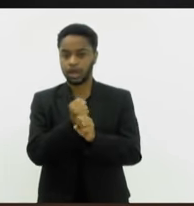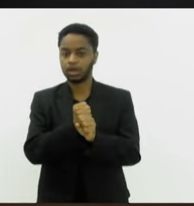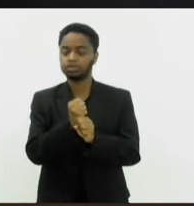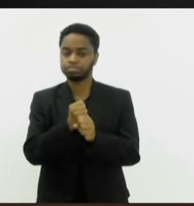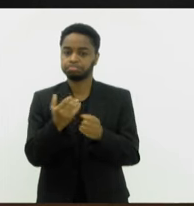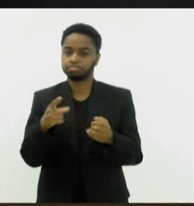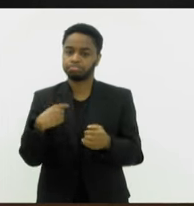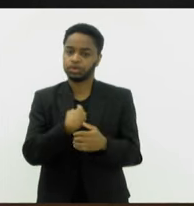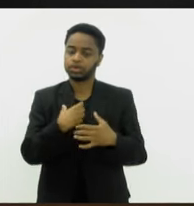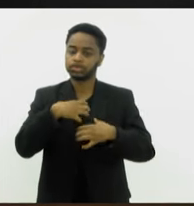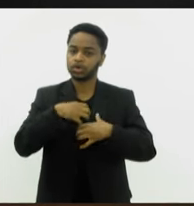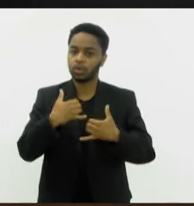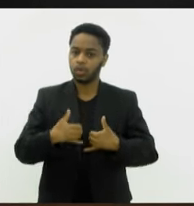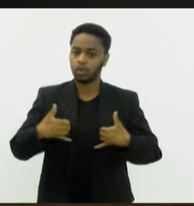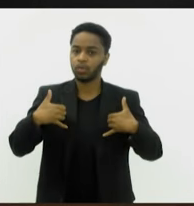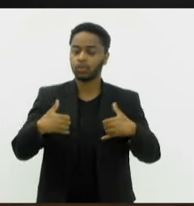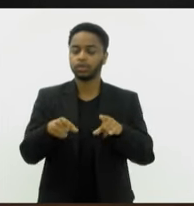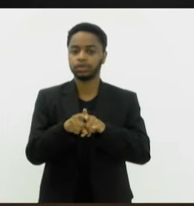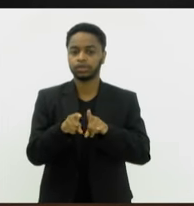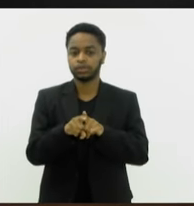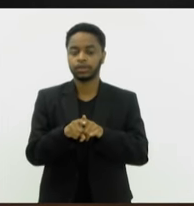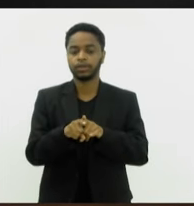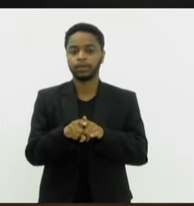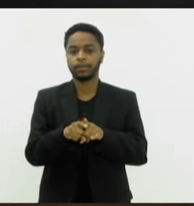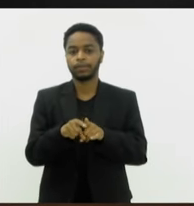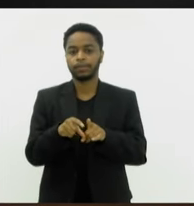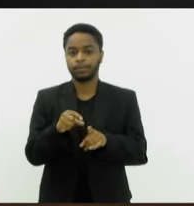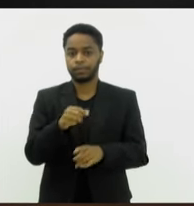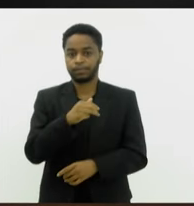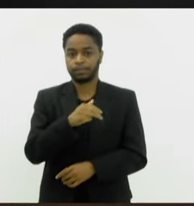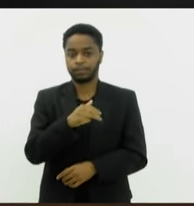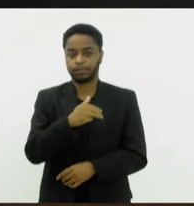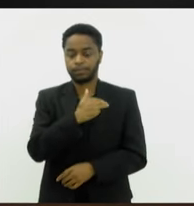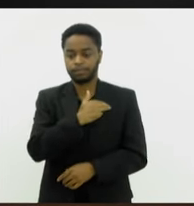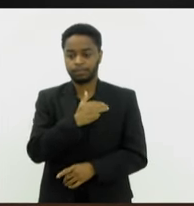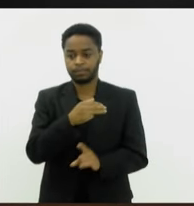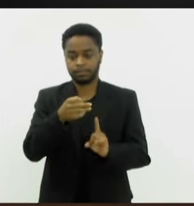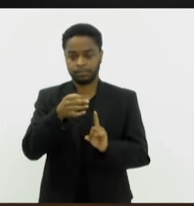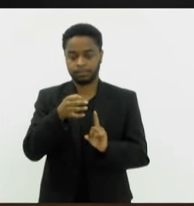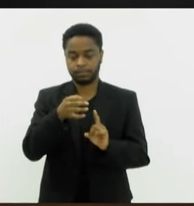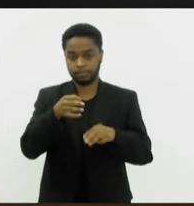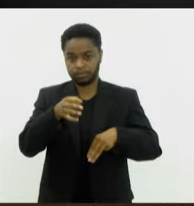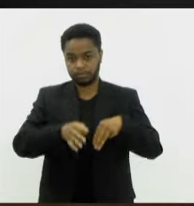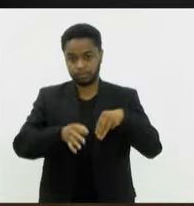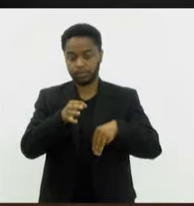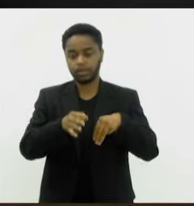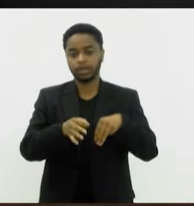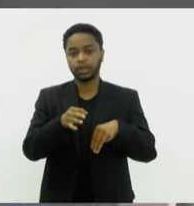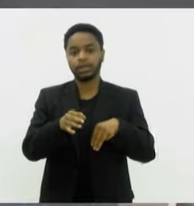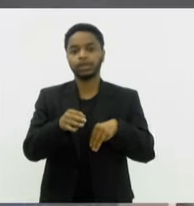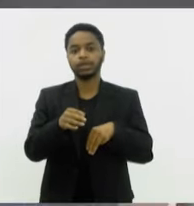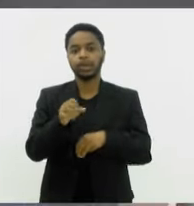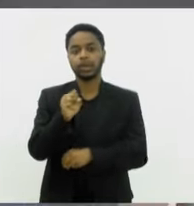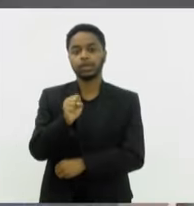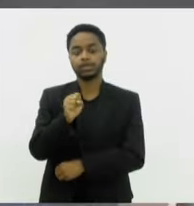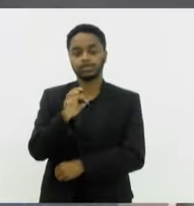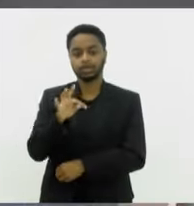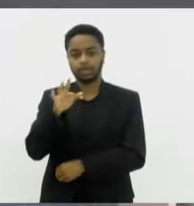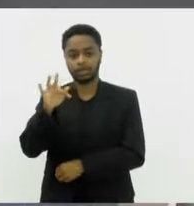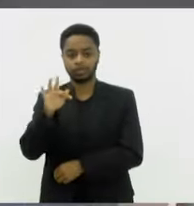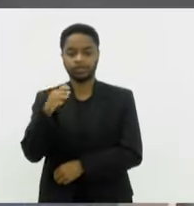orgulha a ministra do Tribunal Superior Eleitoral edlene Lobo também painelista nesse